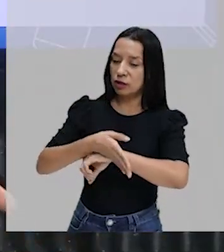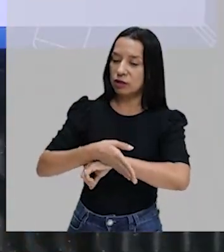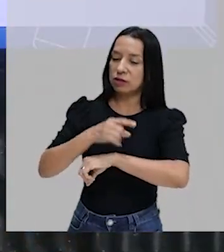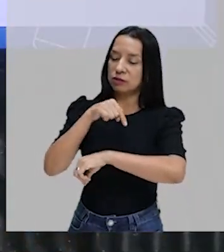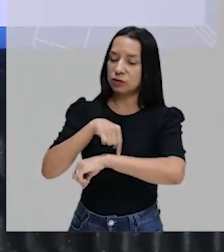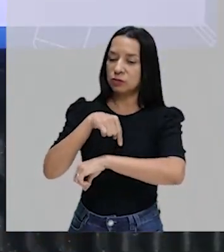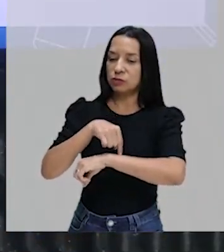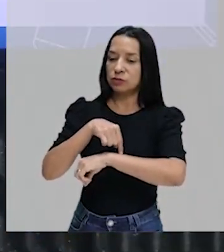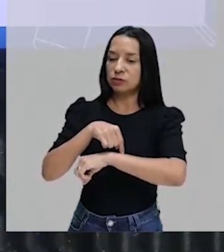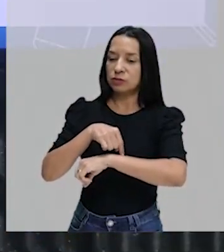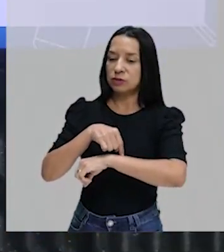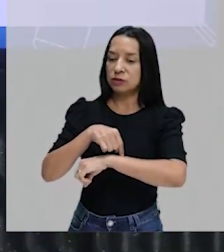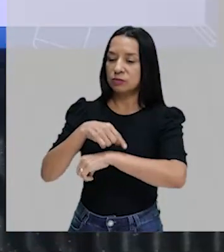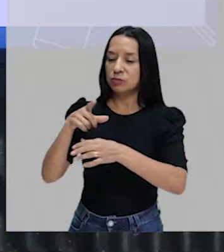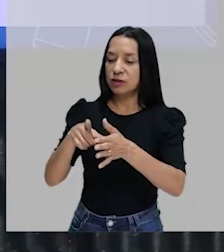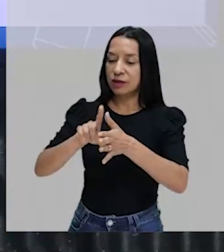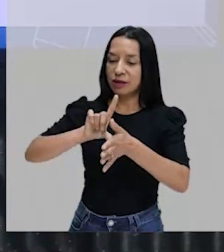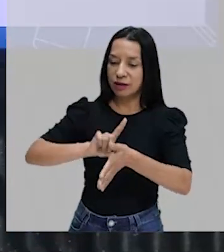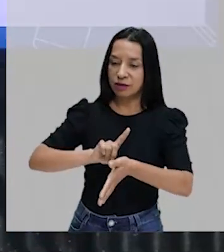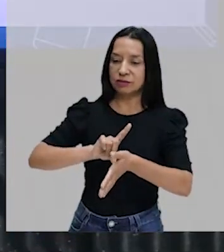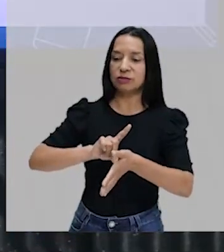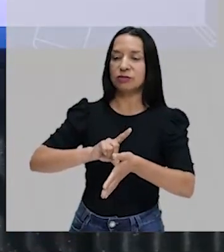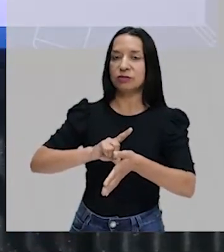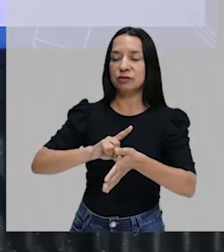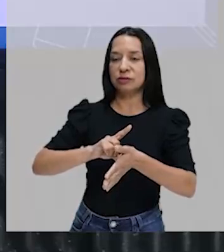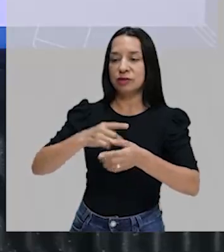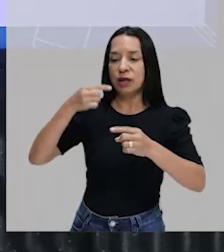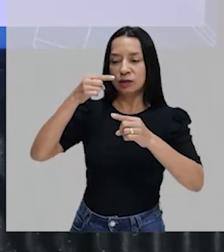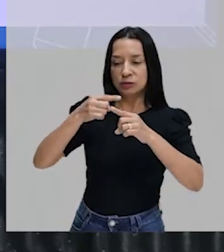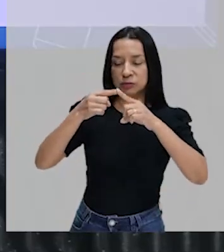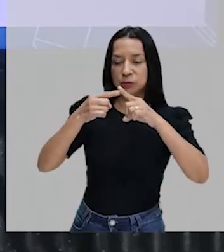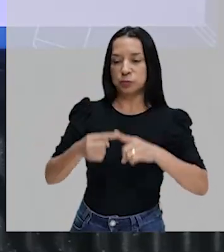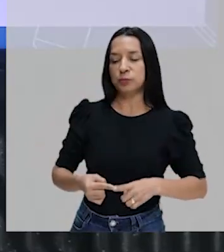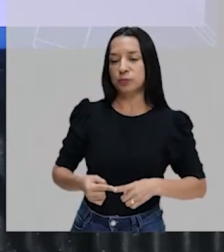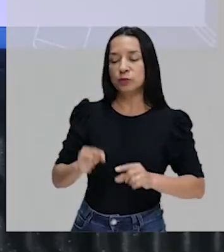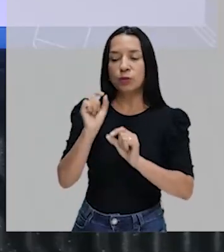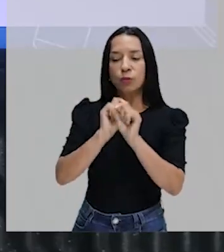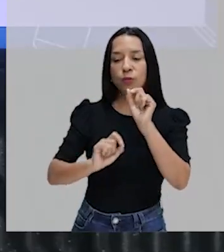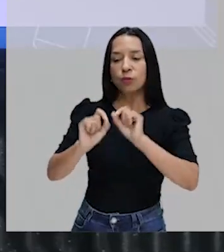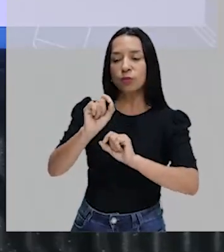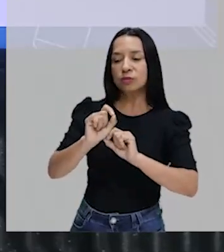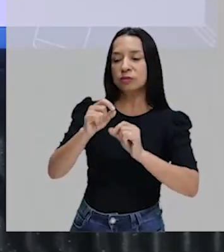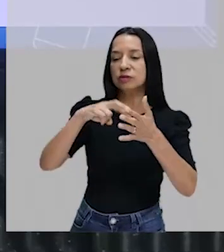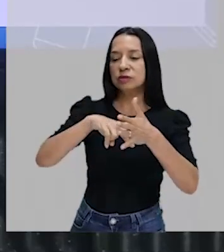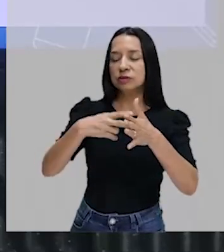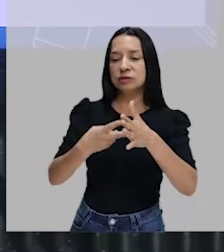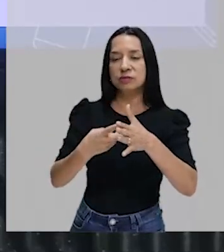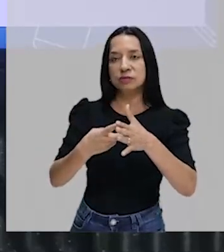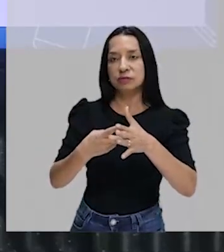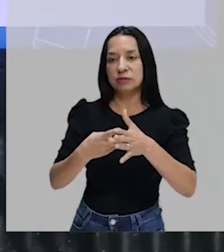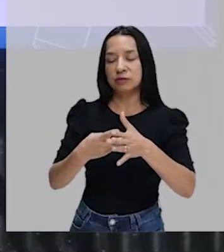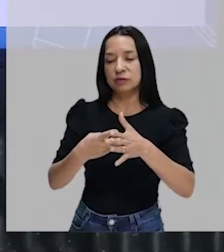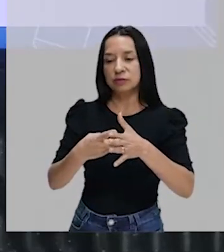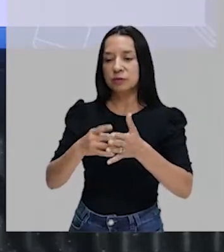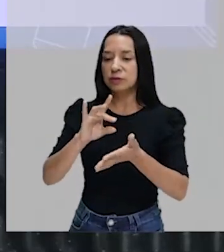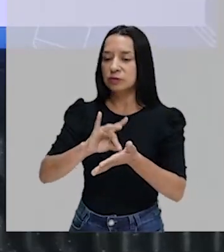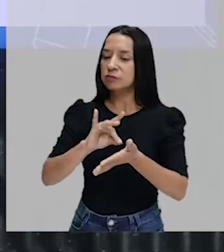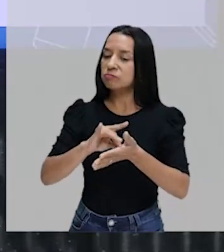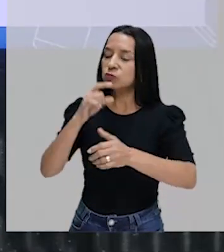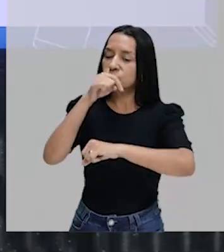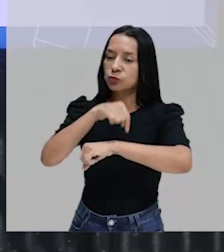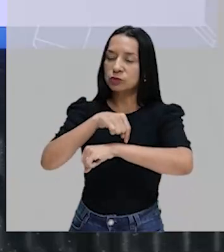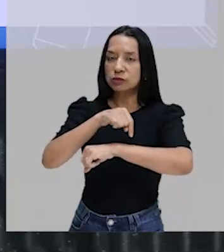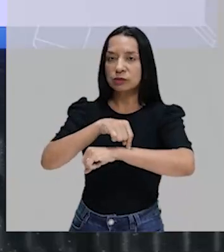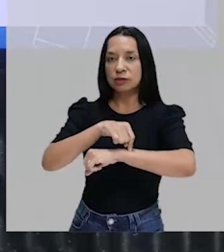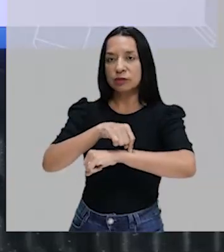de pré-temporada. O que é essa pré-temporada? É justamente esse período